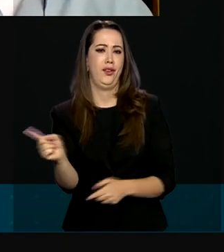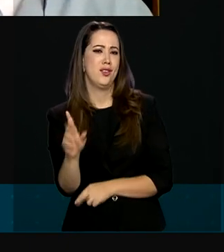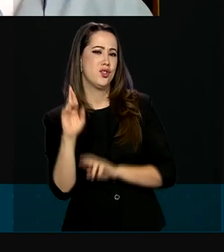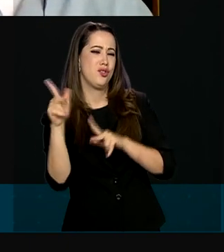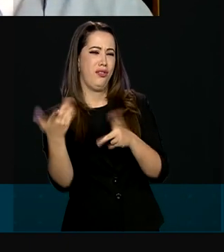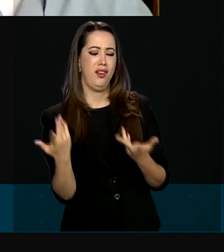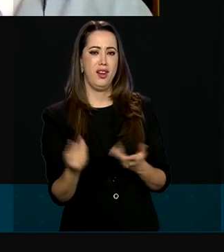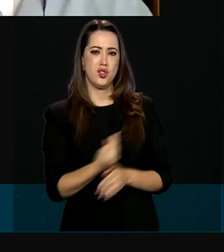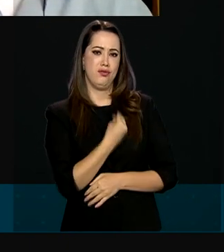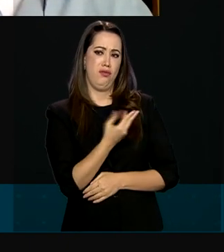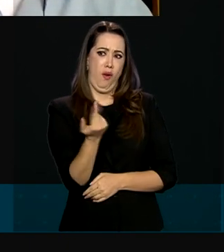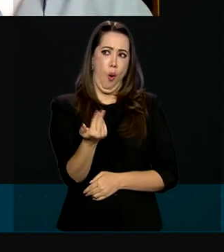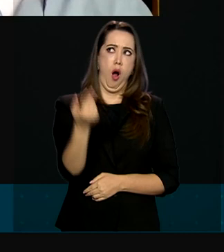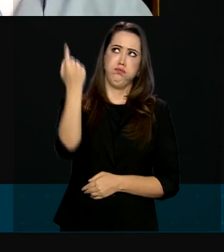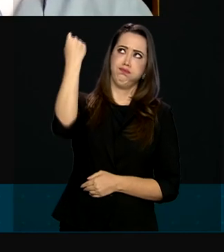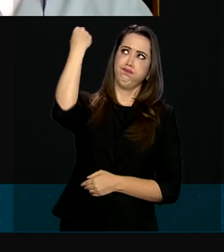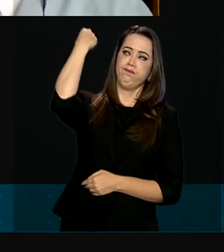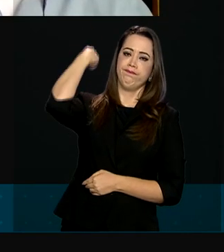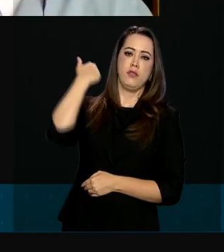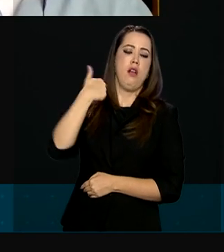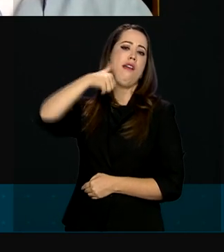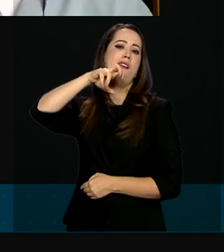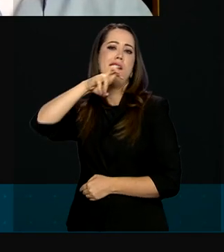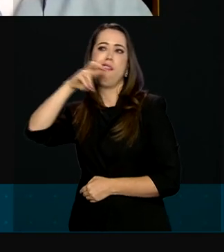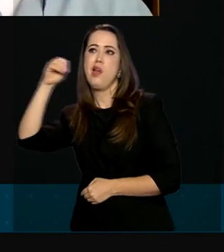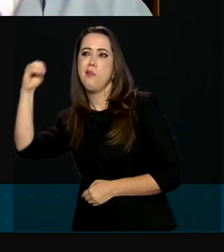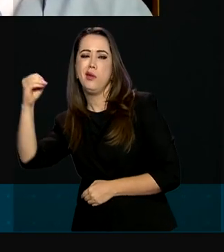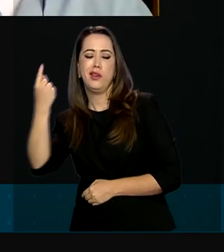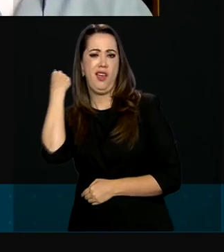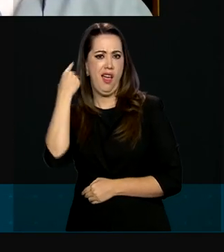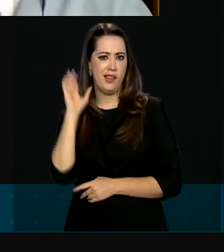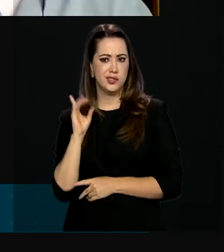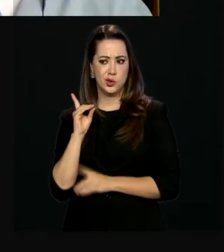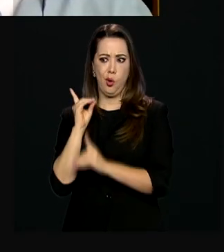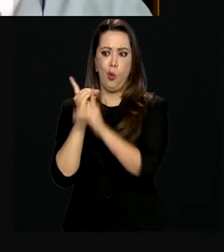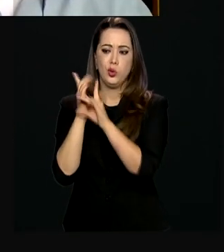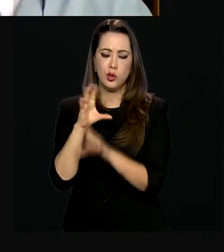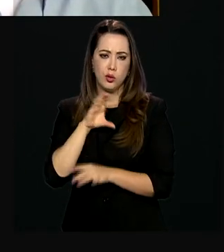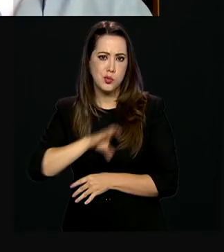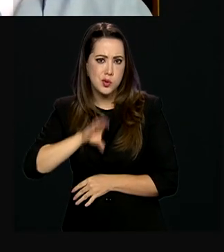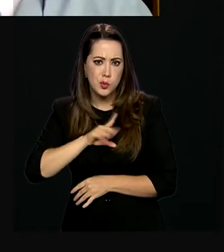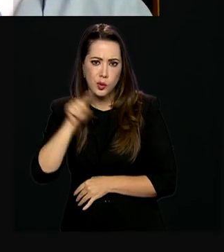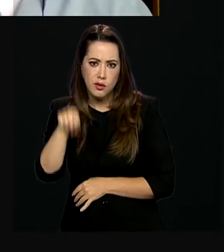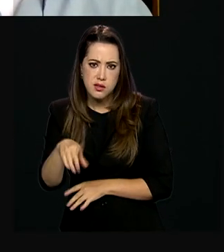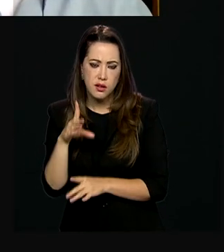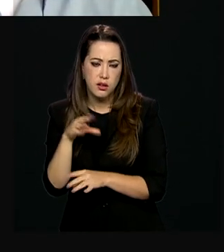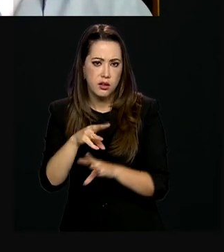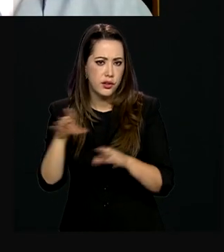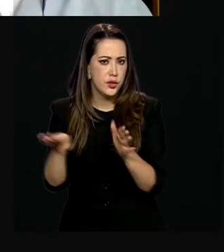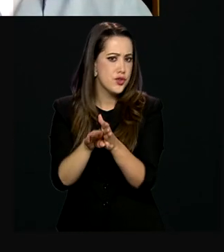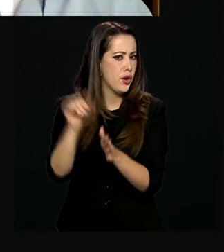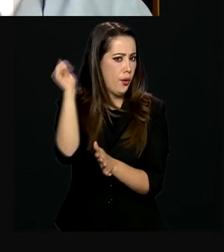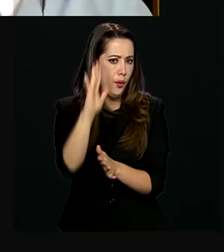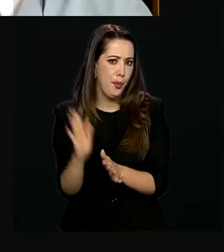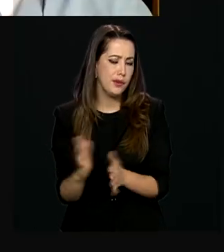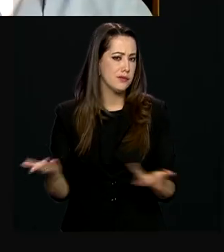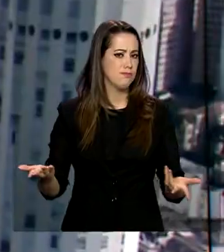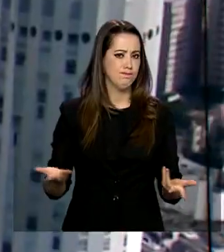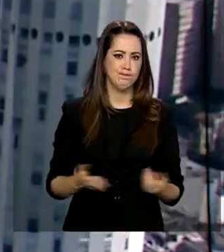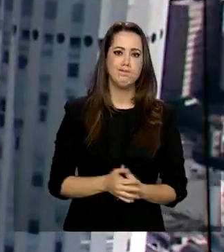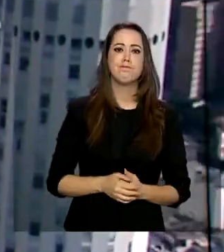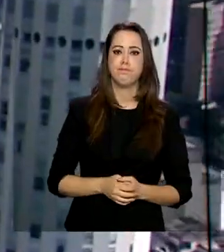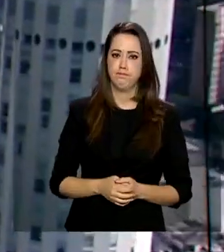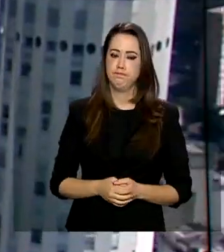vivendo com os tivesse ainda segregado da forma como os portugueses encontraram quando chegaram aqui em